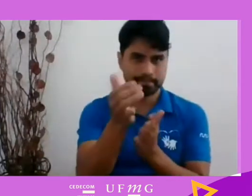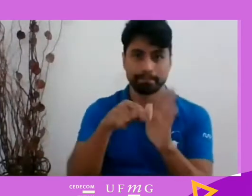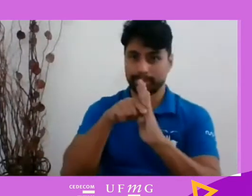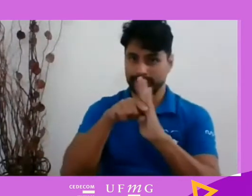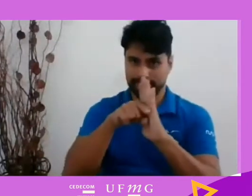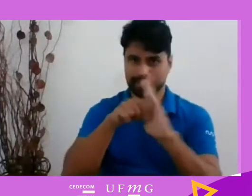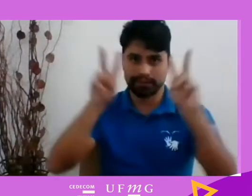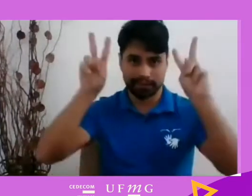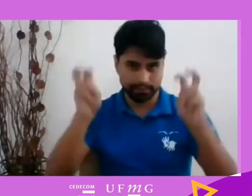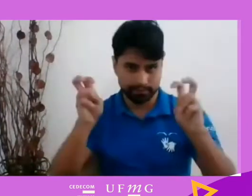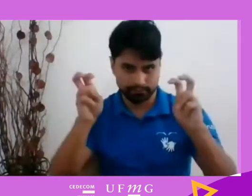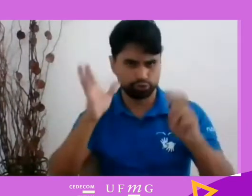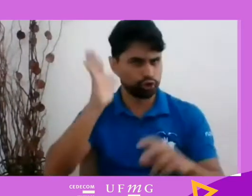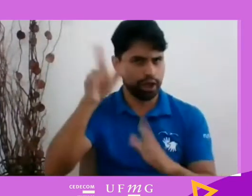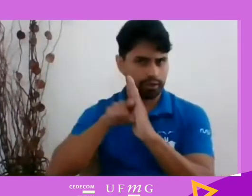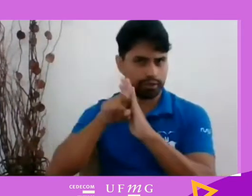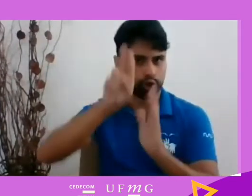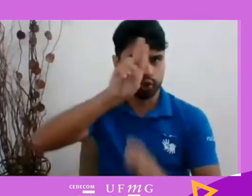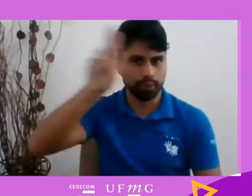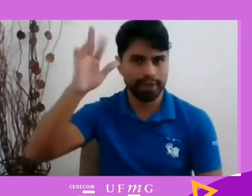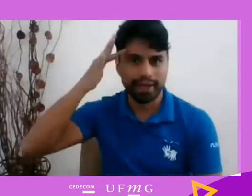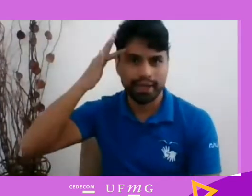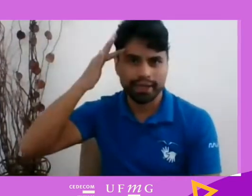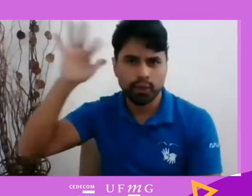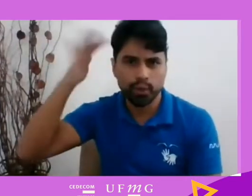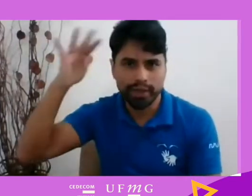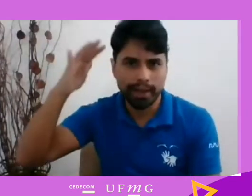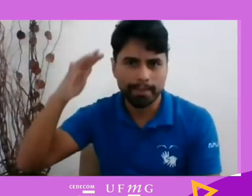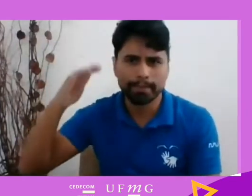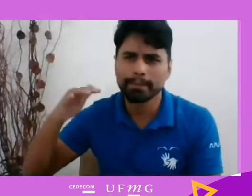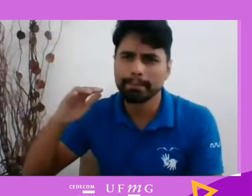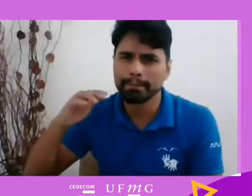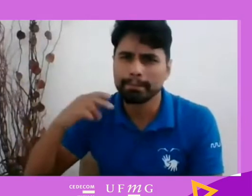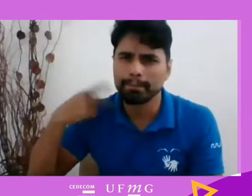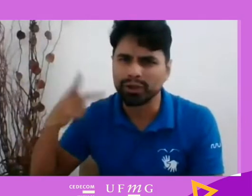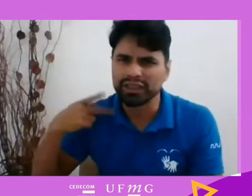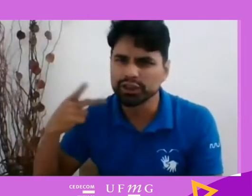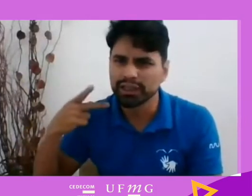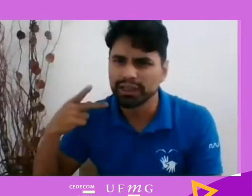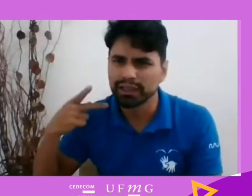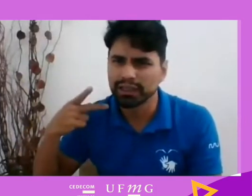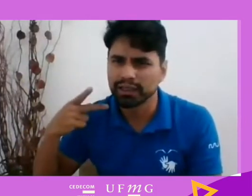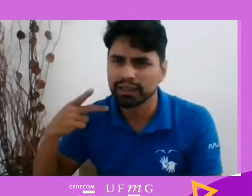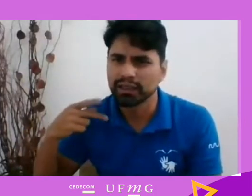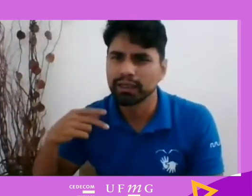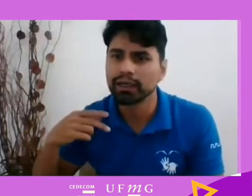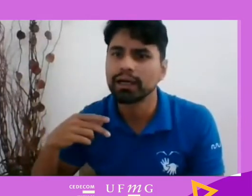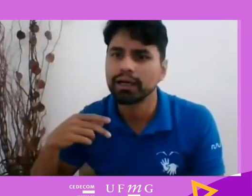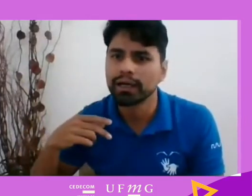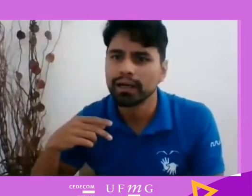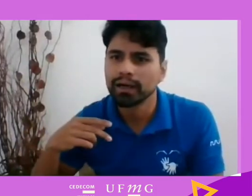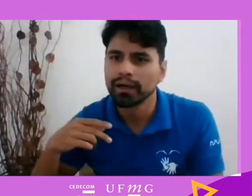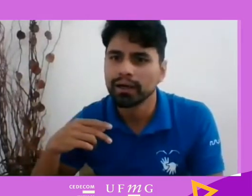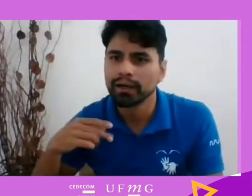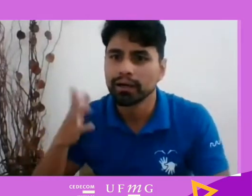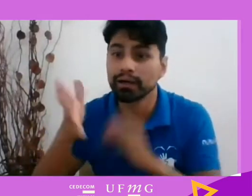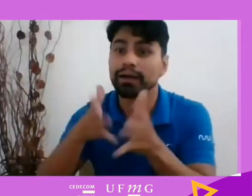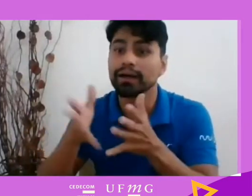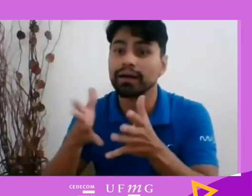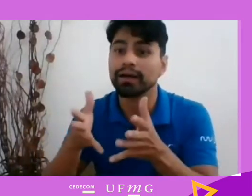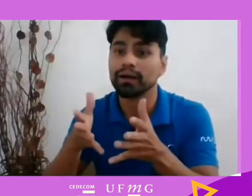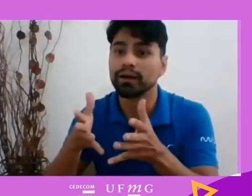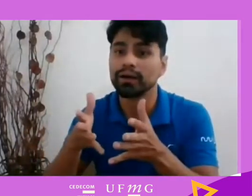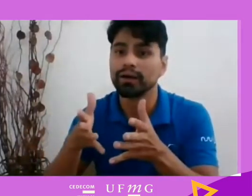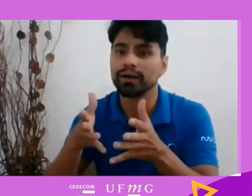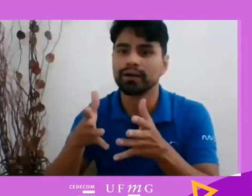à-rede. O que eles pressupõem, por exemplo? Há várias linhas de pesquisas que trabalham com os algoritmos. Essa é uma delas. O